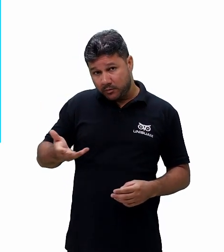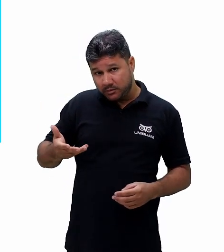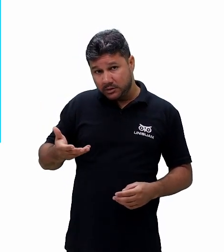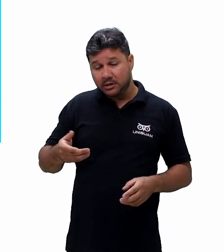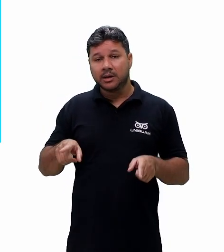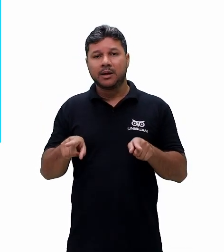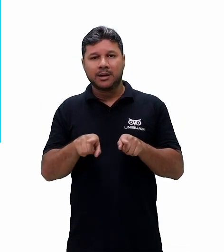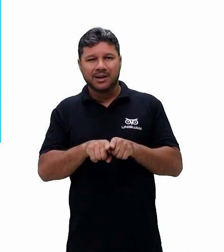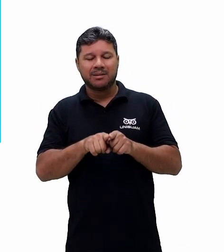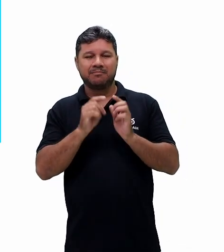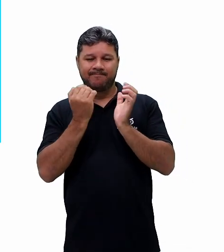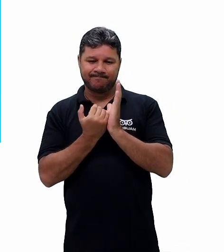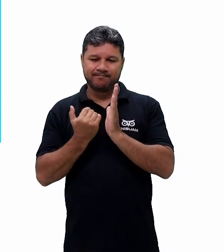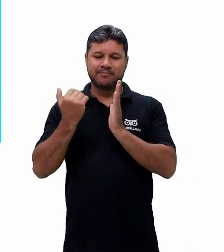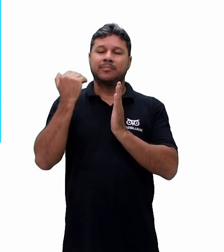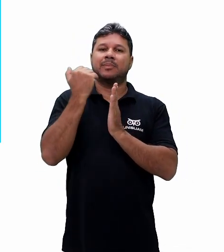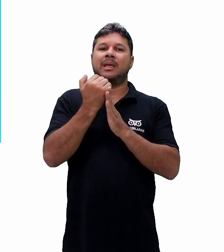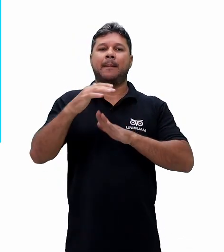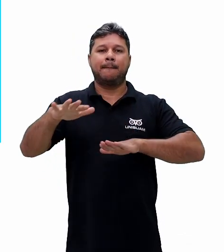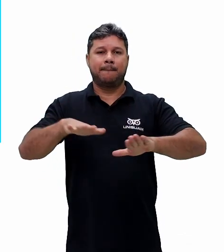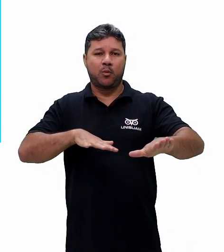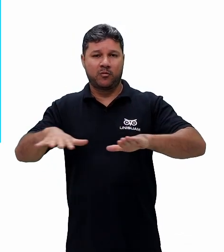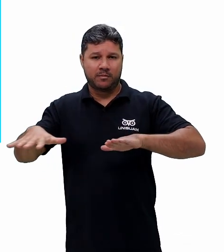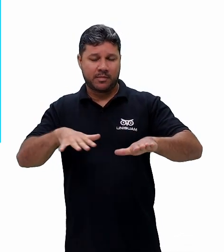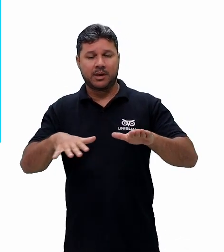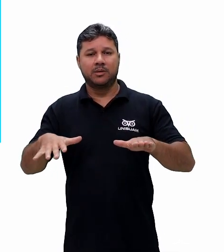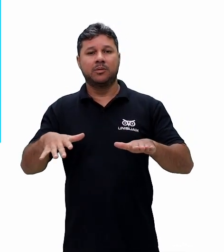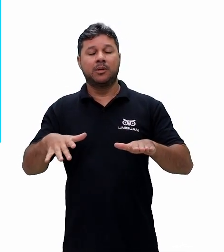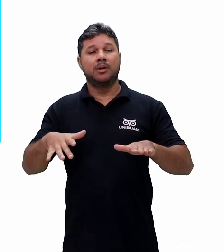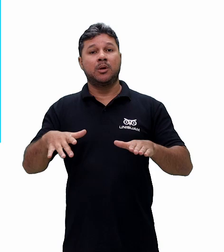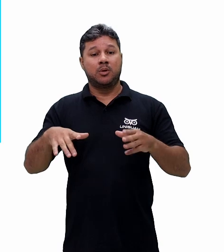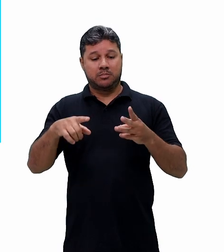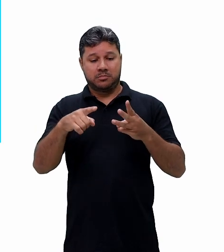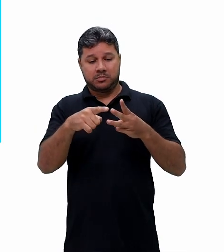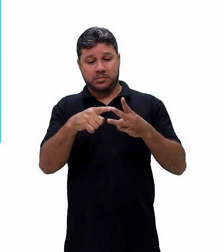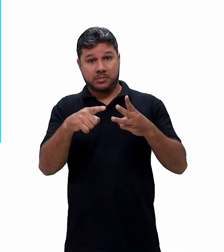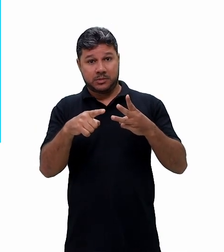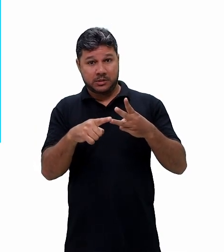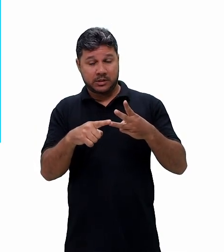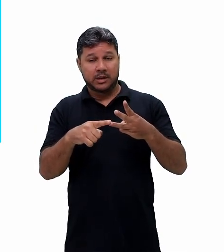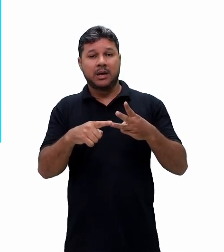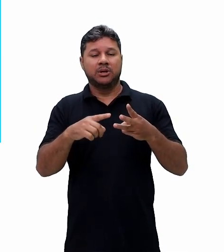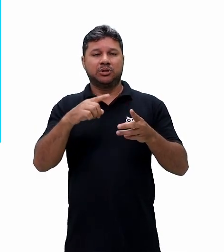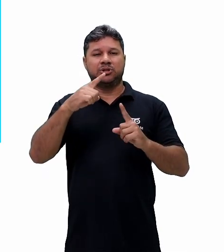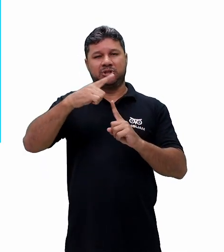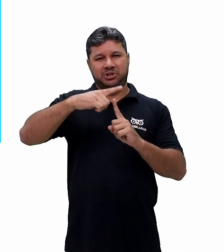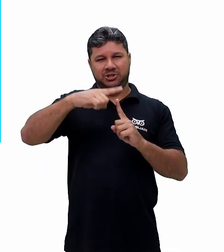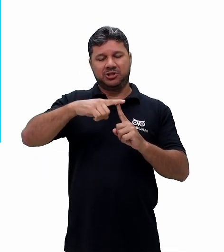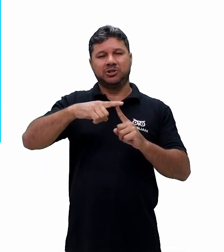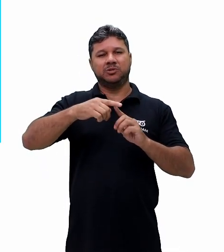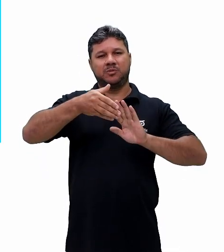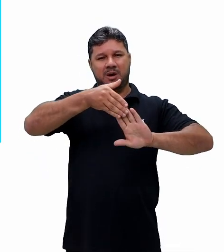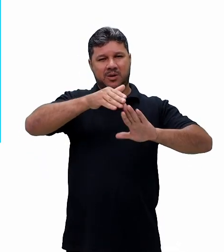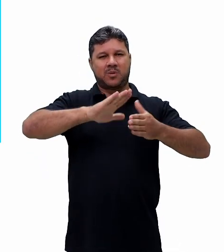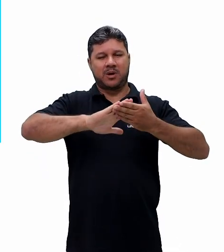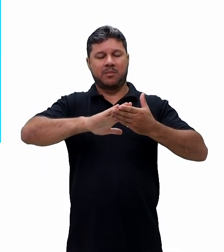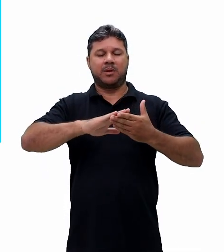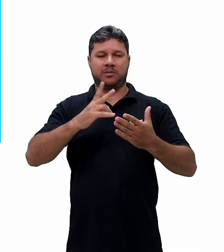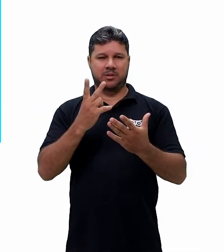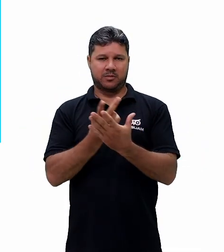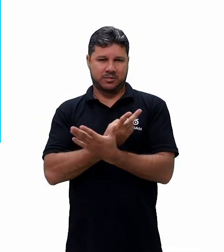velocidade e a amplitude de movimento no qual esses dois tipos de alongamento são